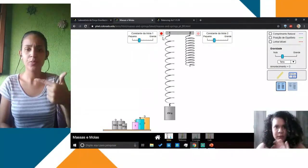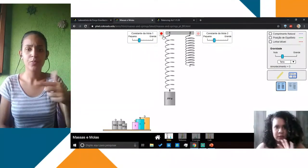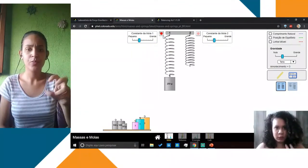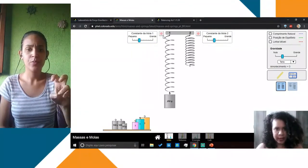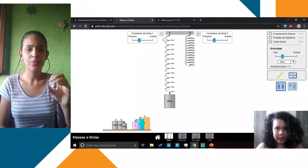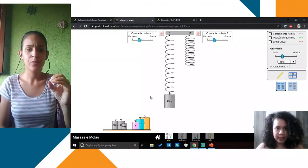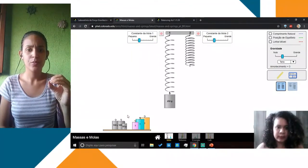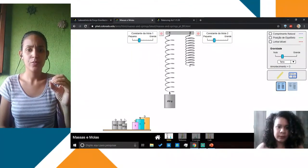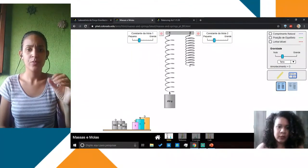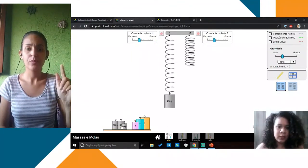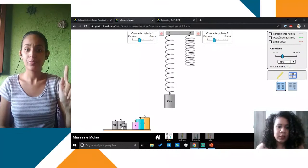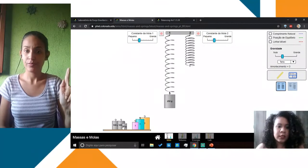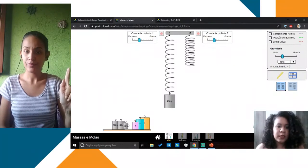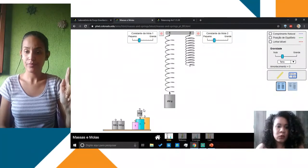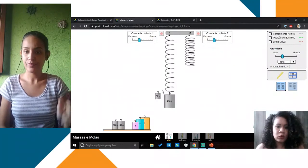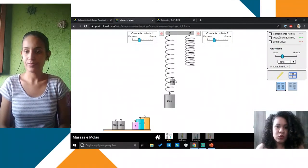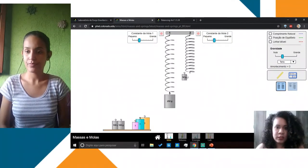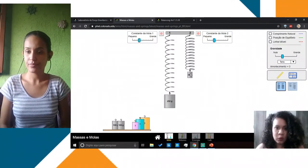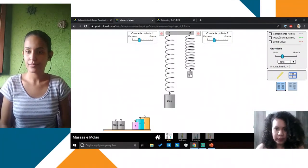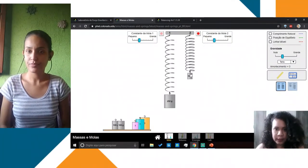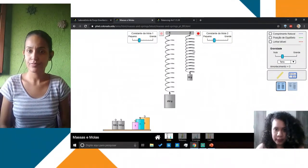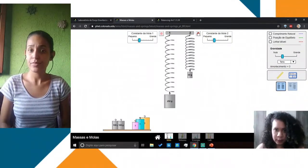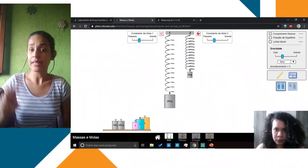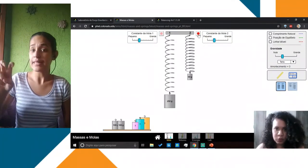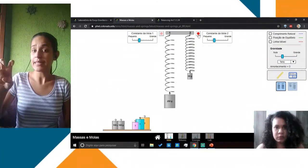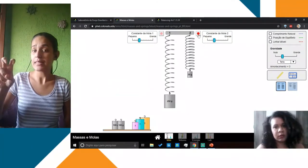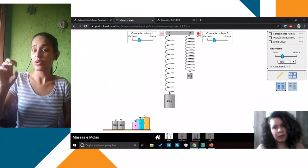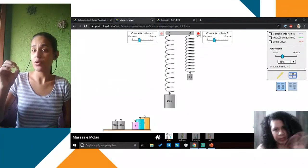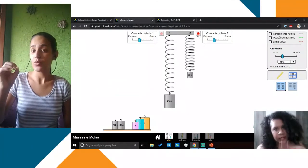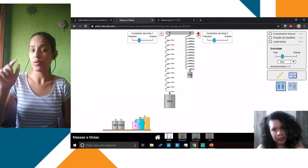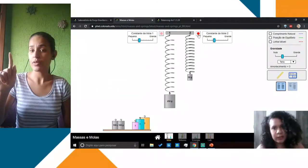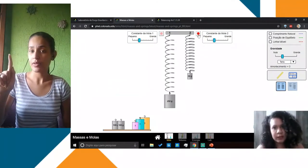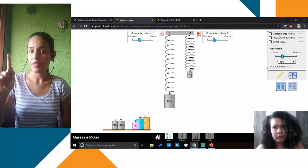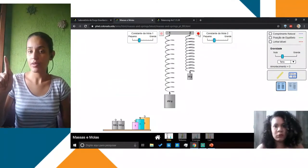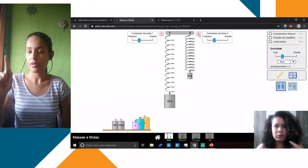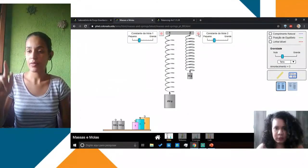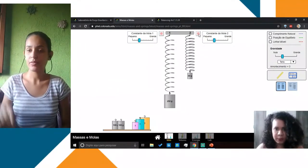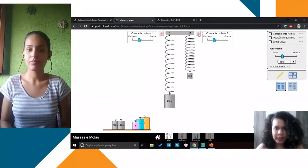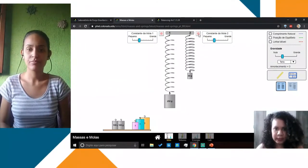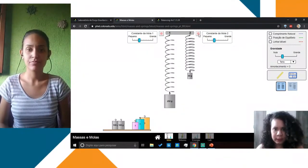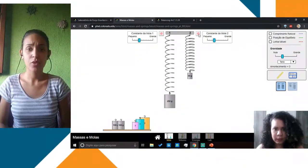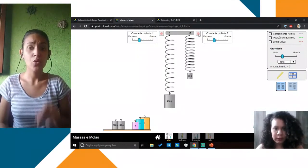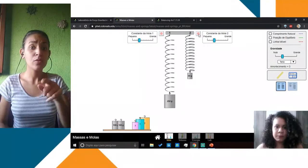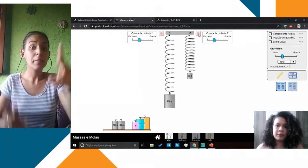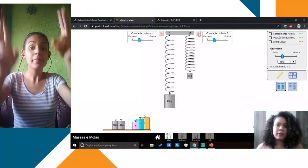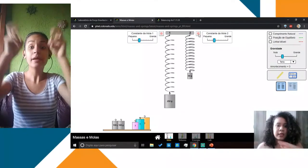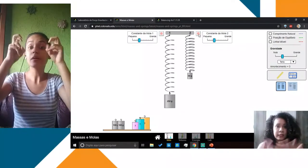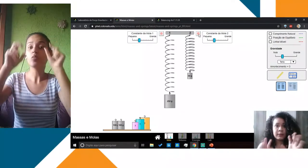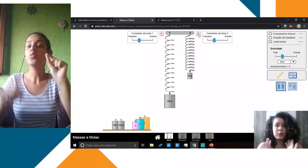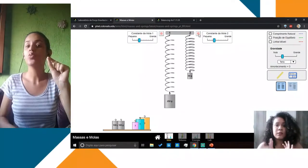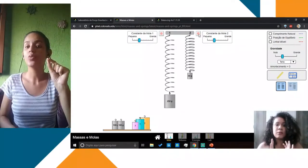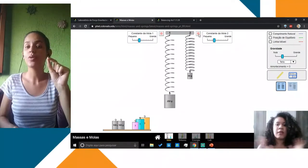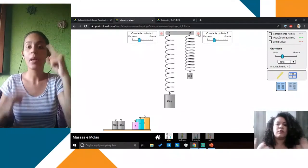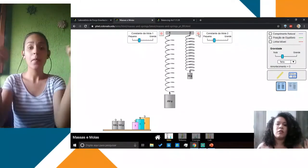fazendo isso, mas eu vou parar ela. E outro de 50 gramas, também ficaria balançando, mas eu vou parar ela também. E